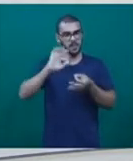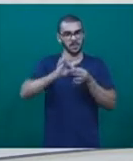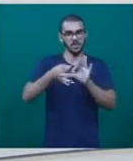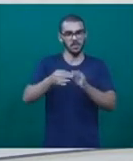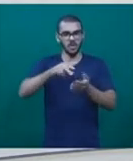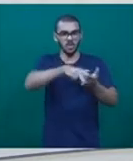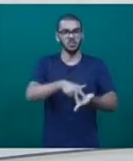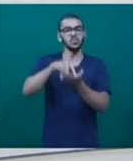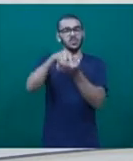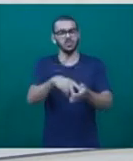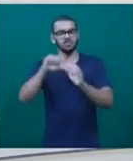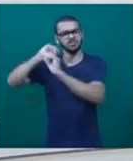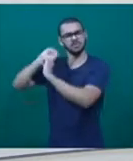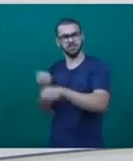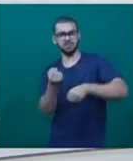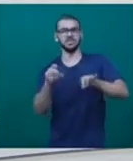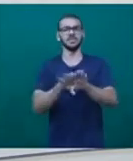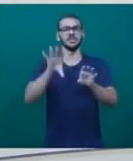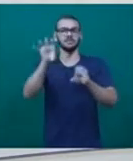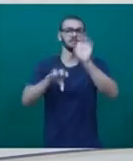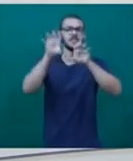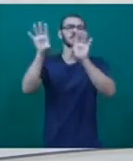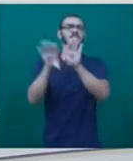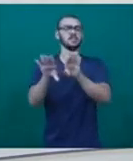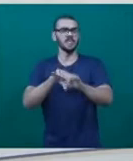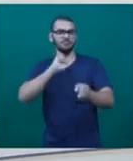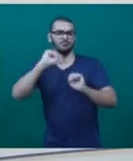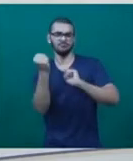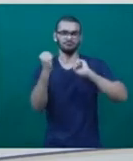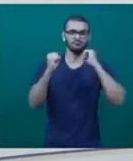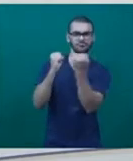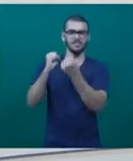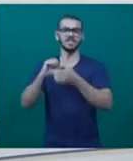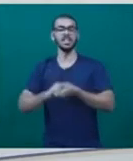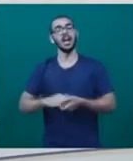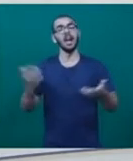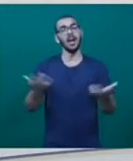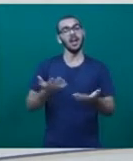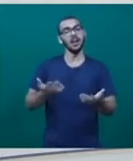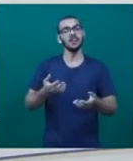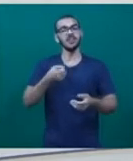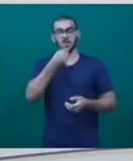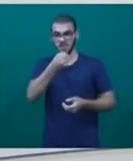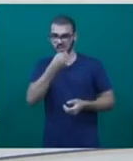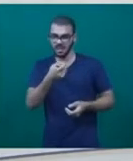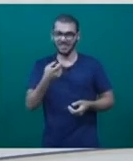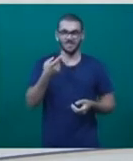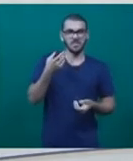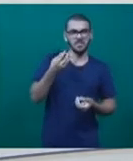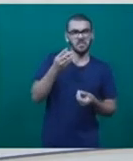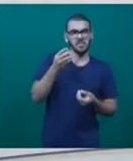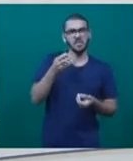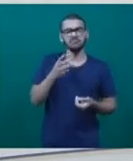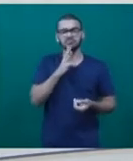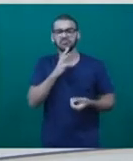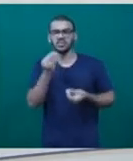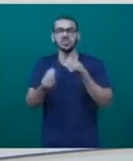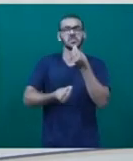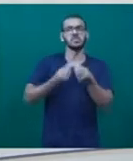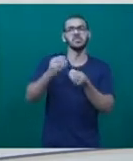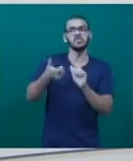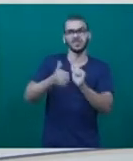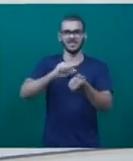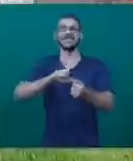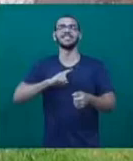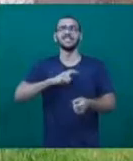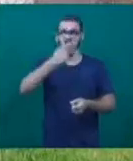o softball, a escalada esportiva, o skate e o karatê. Nossa equipe de reportagem foi conhecer um pouquinho desses esportes, que tem muitos